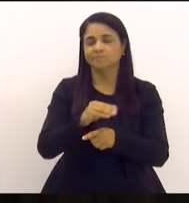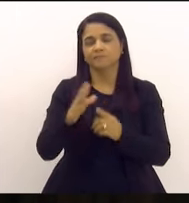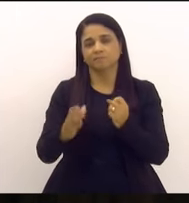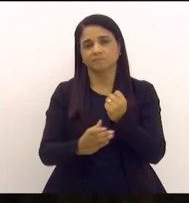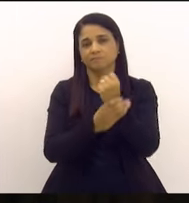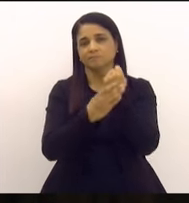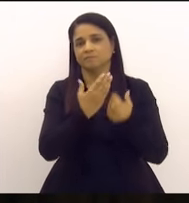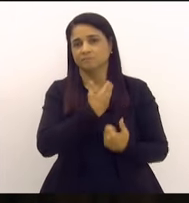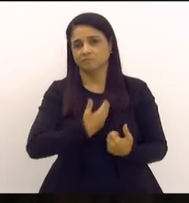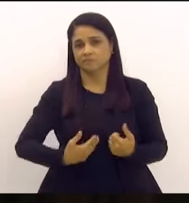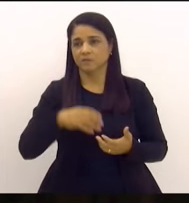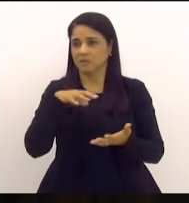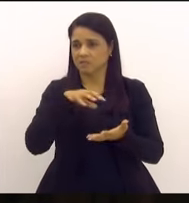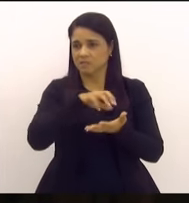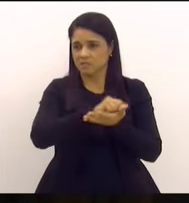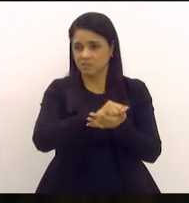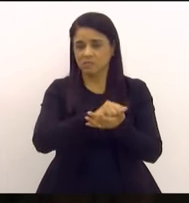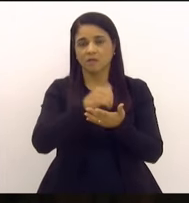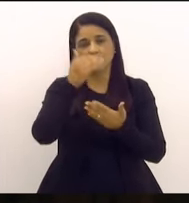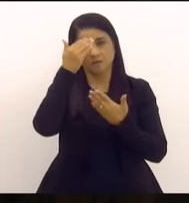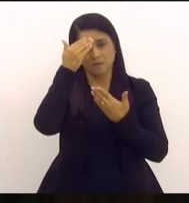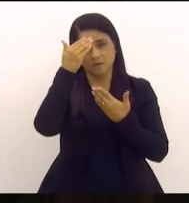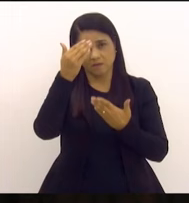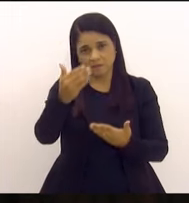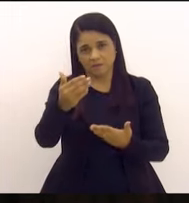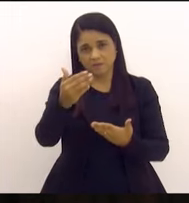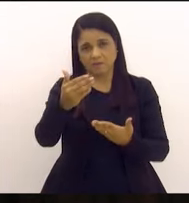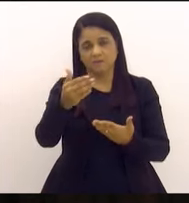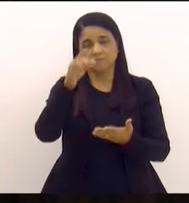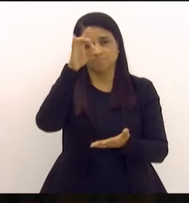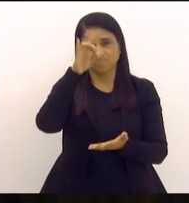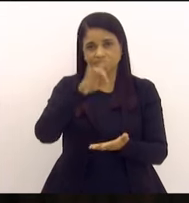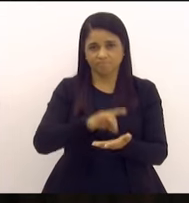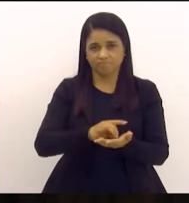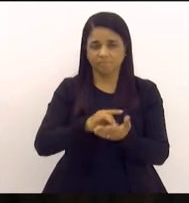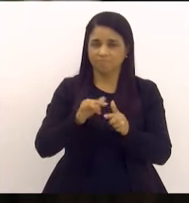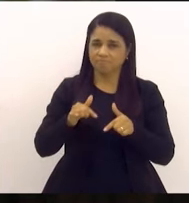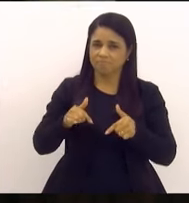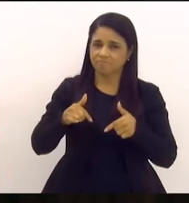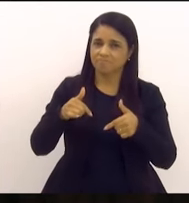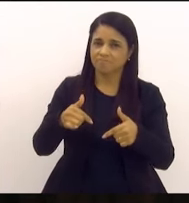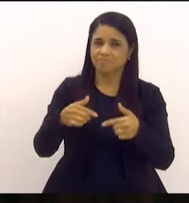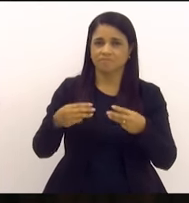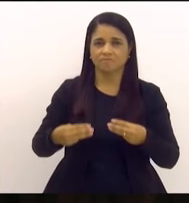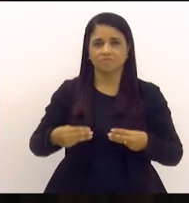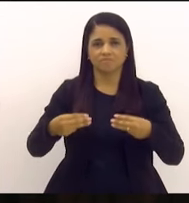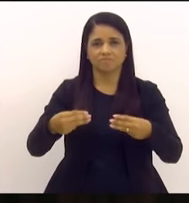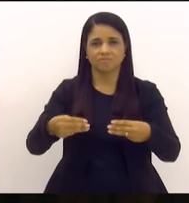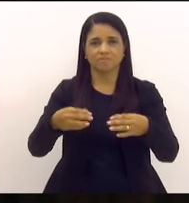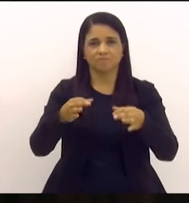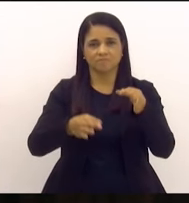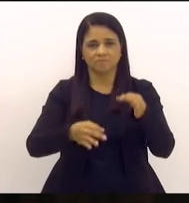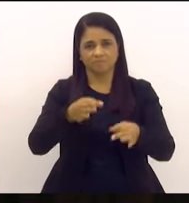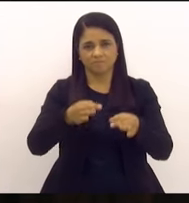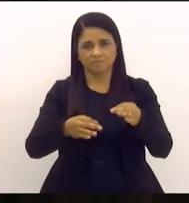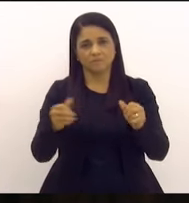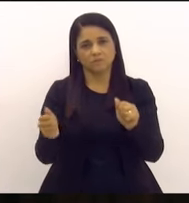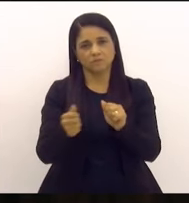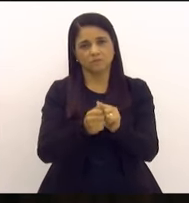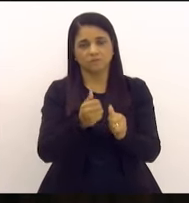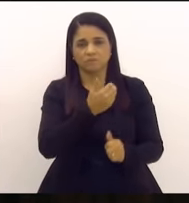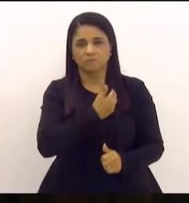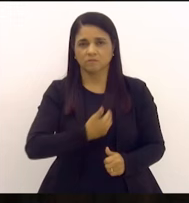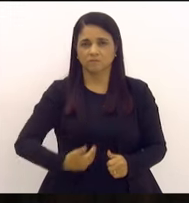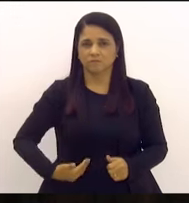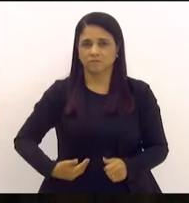só para deixar isso registrado e agradecer aqui de verdade ao empenho do Ministério da Justiça junto com o Governo do Estado na